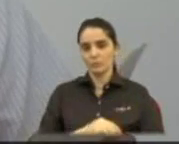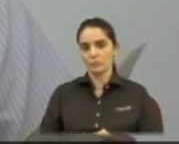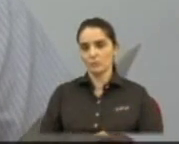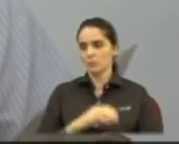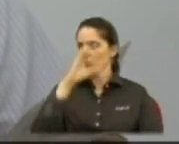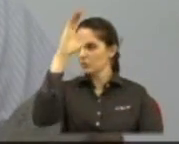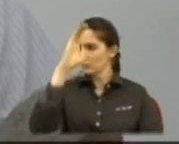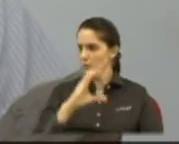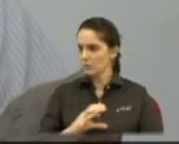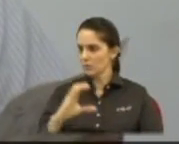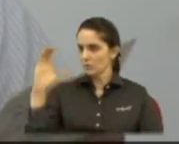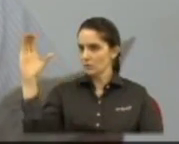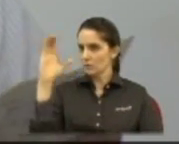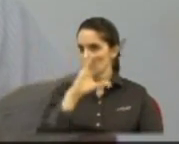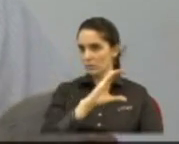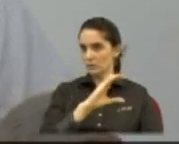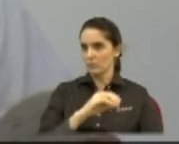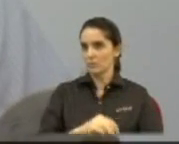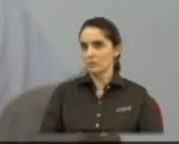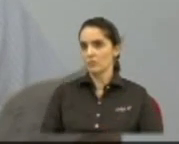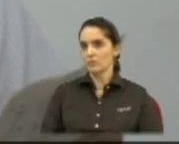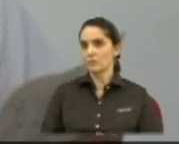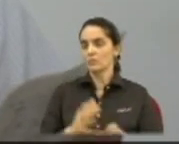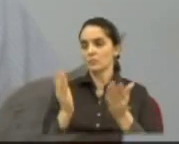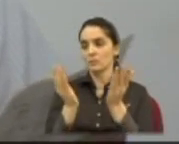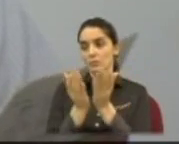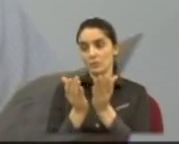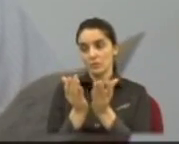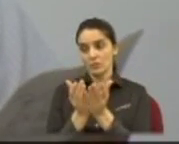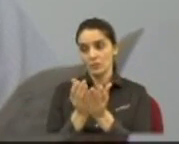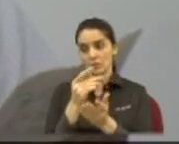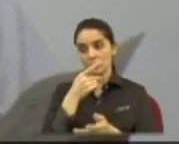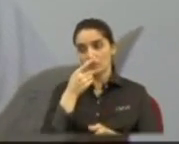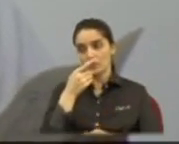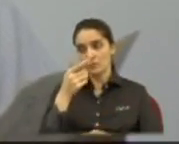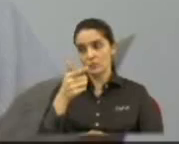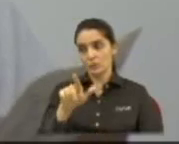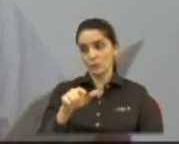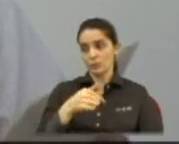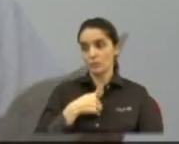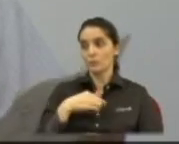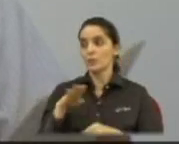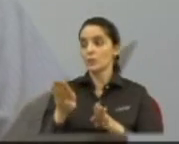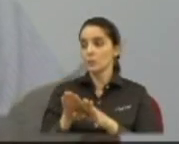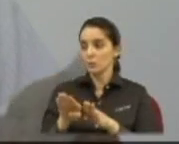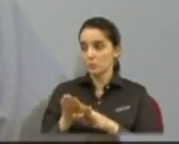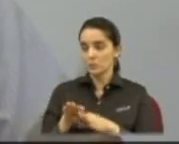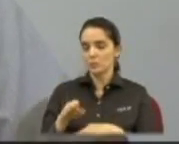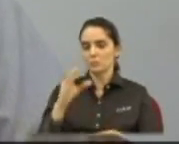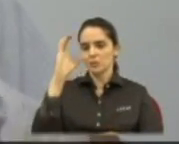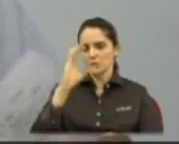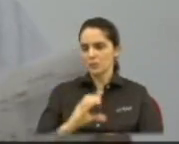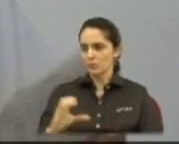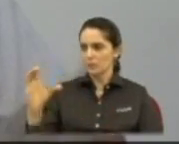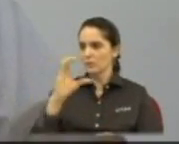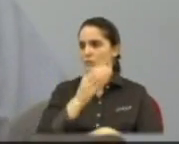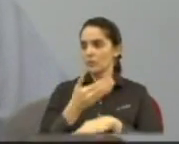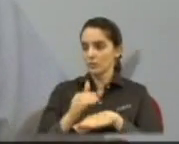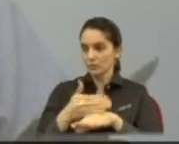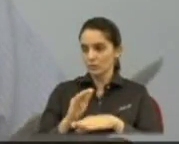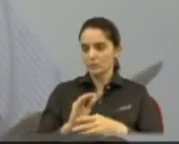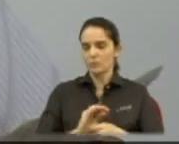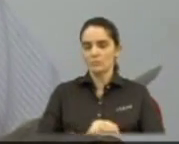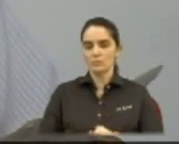os católicos, os evangélicos, se reafirma, eu também sou católica, praticante,